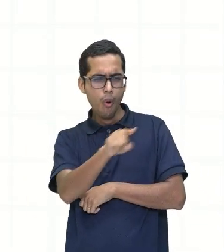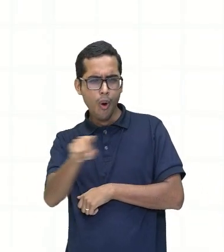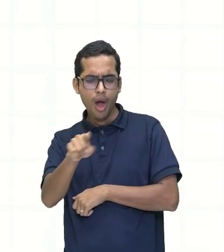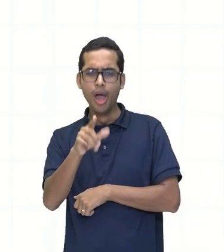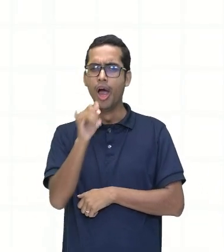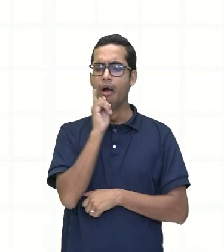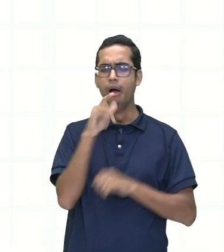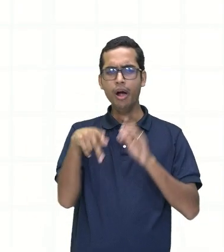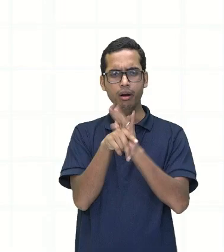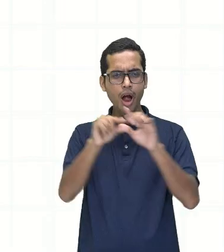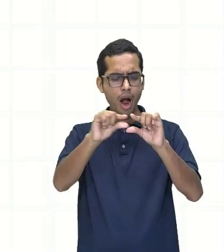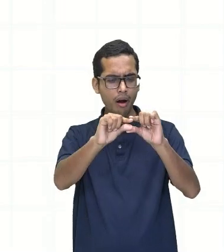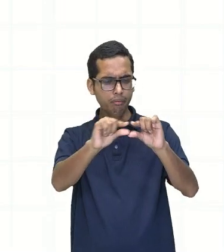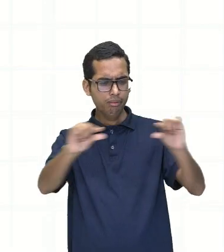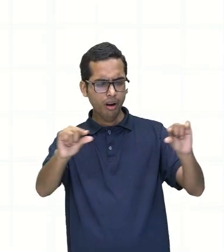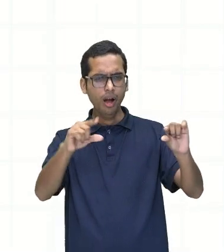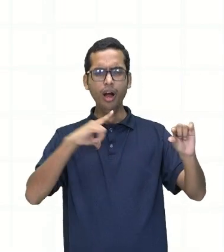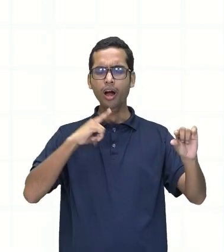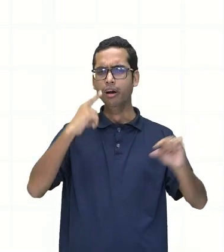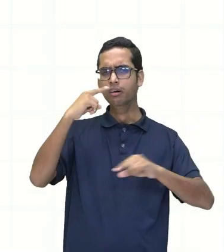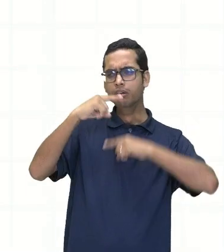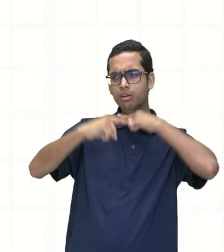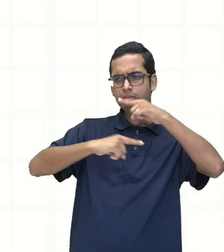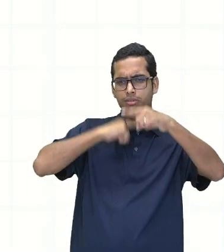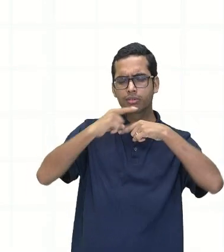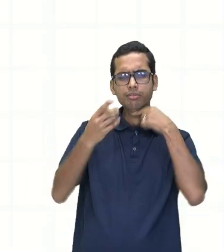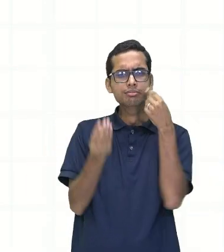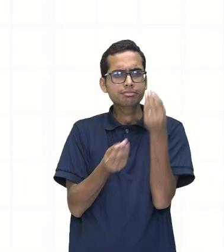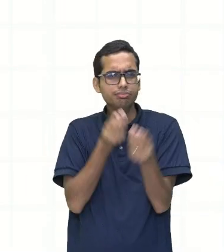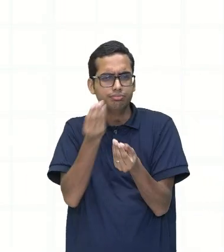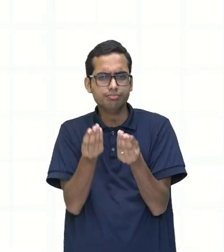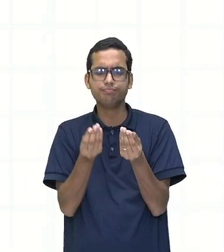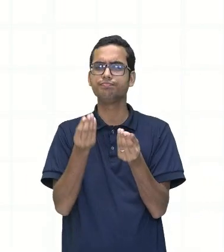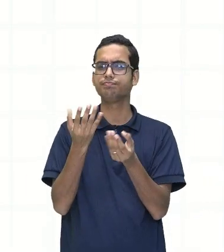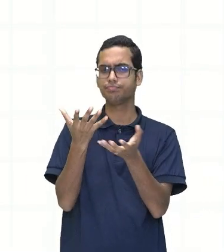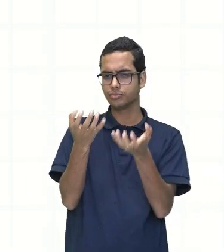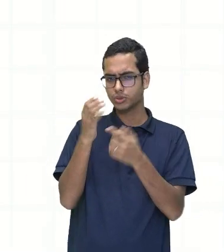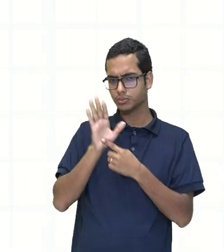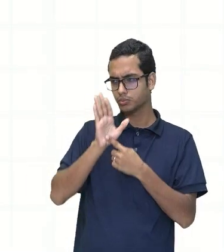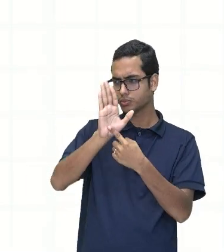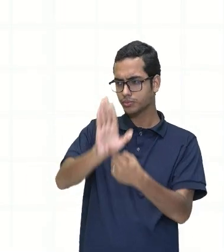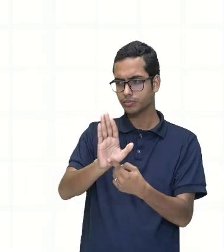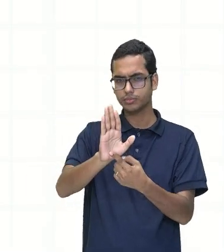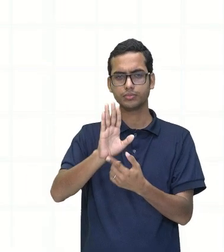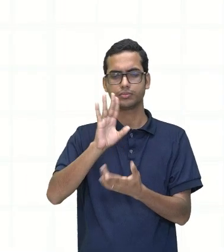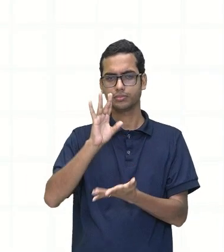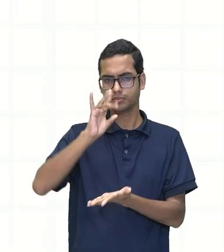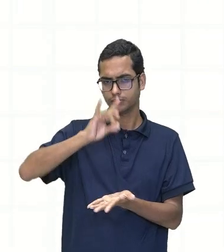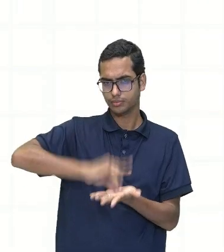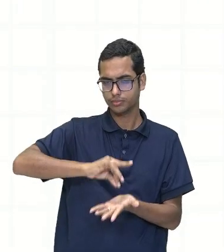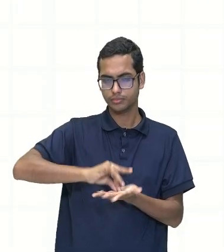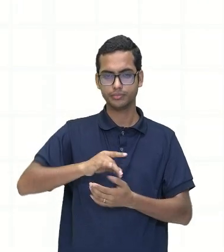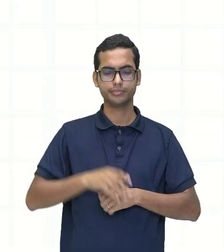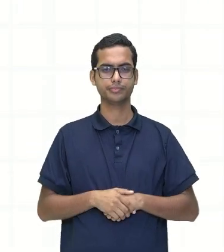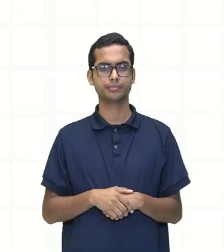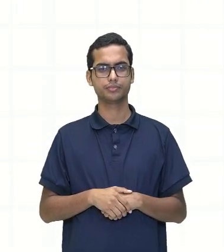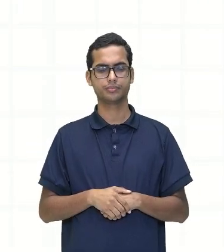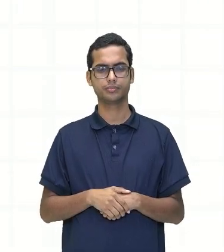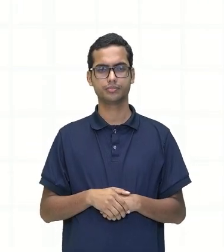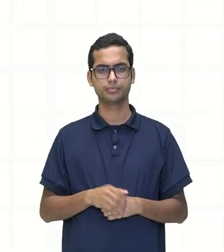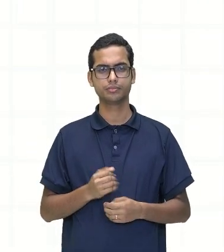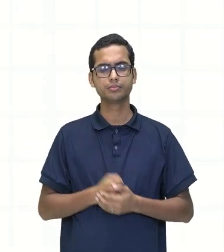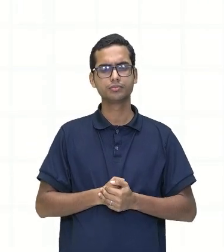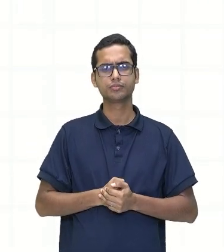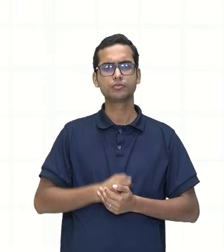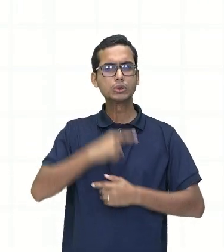de um enunciado e você fica na dúvida do que ele está querendo realmente dizer, aí a outra pessoa lê também, não sei, ficou...